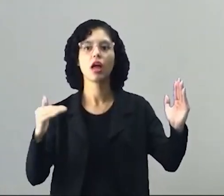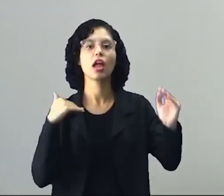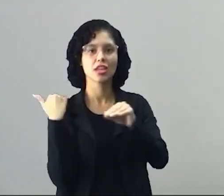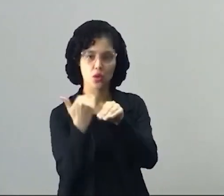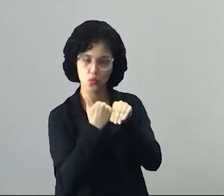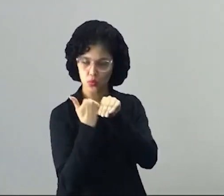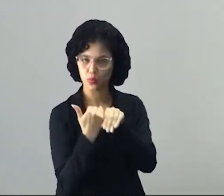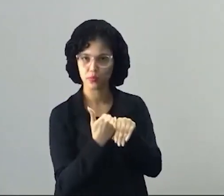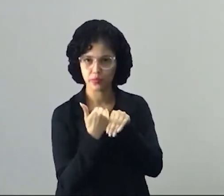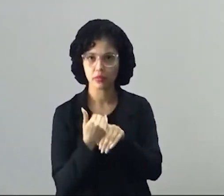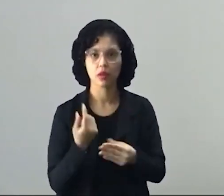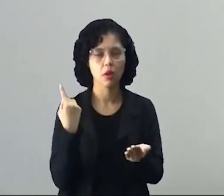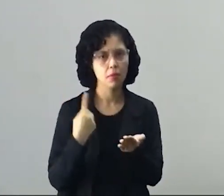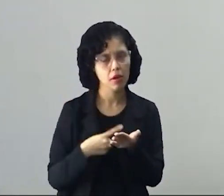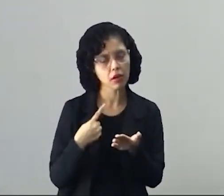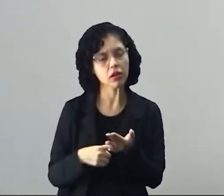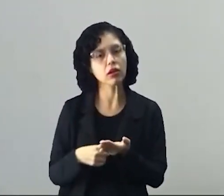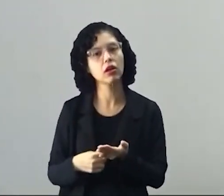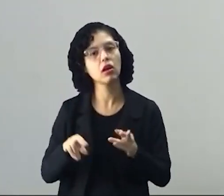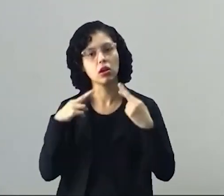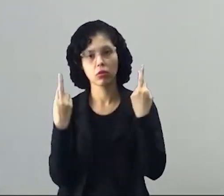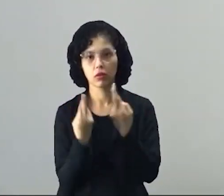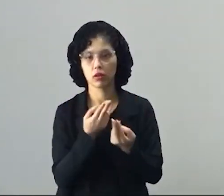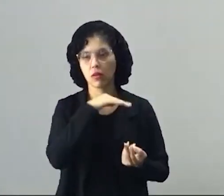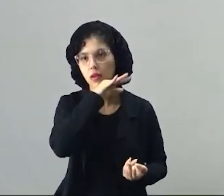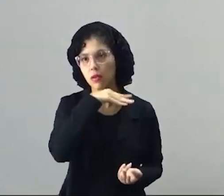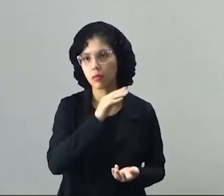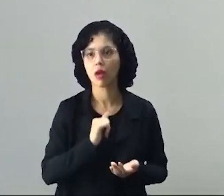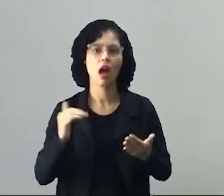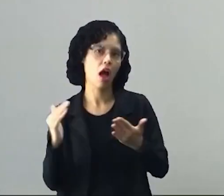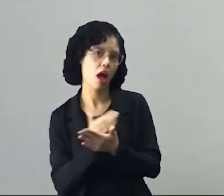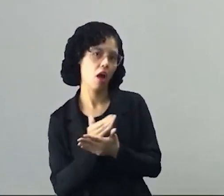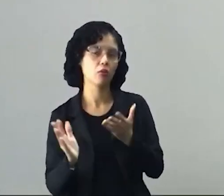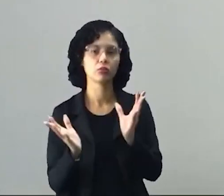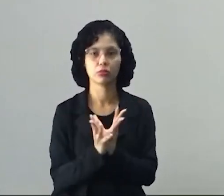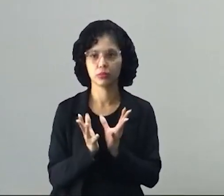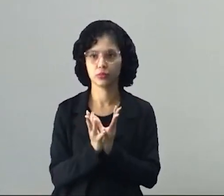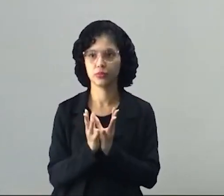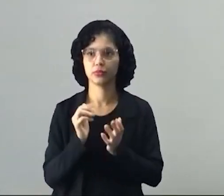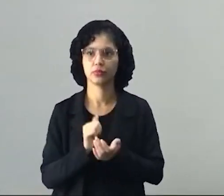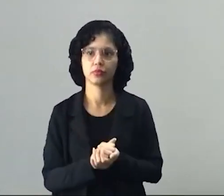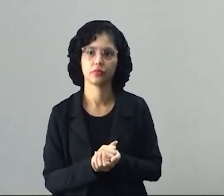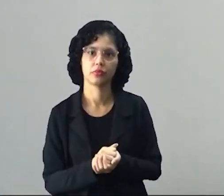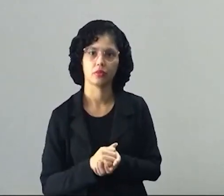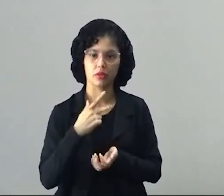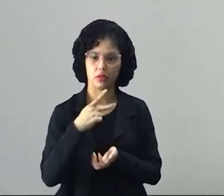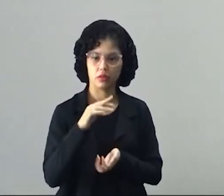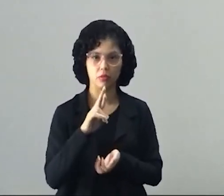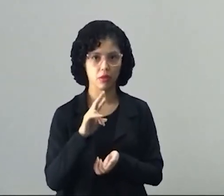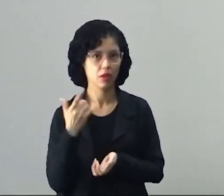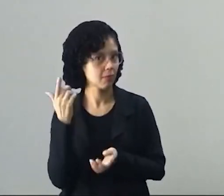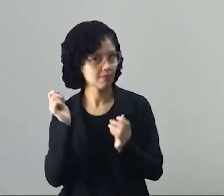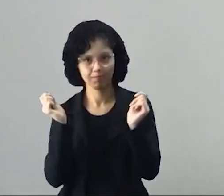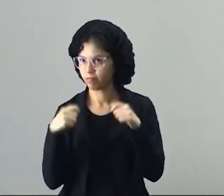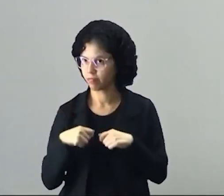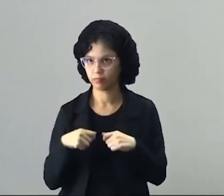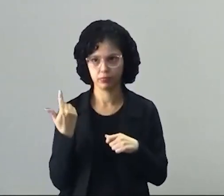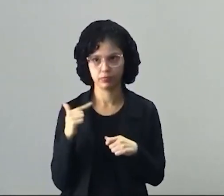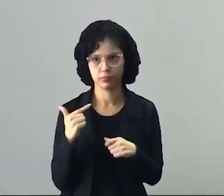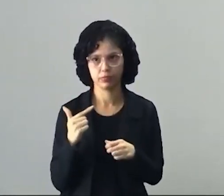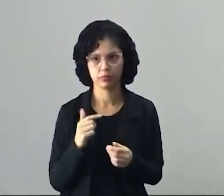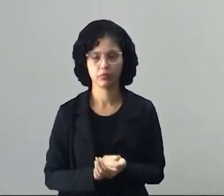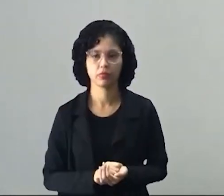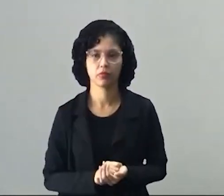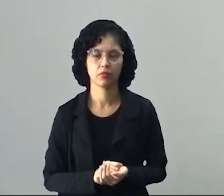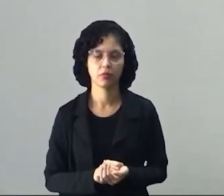característica muito marcante no reino animal. Então, em alguns grupos, né? Por exemplo, nos poríferos, isso não é um padrão.